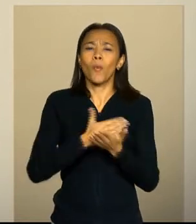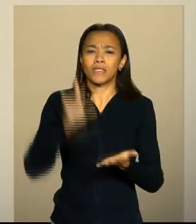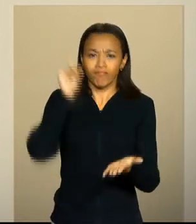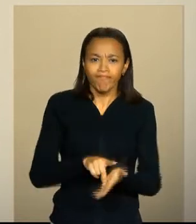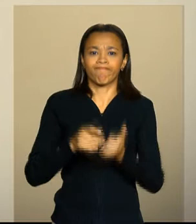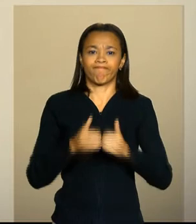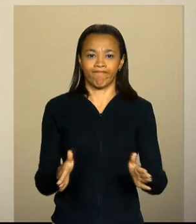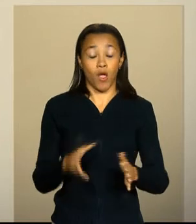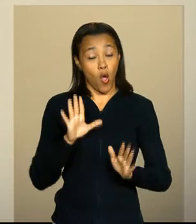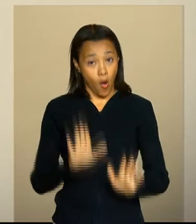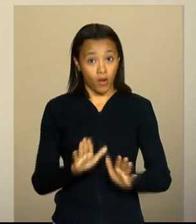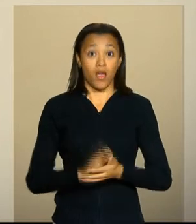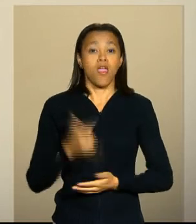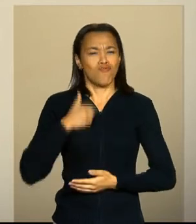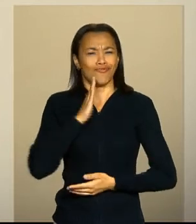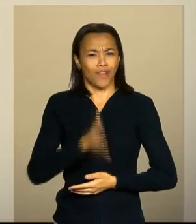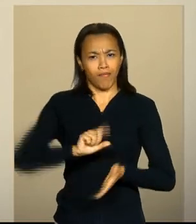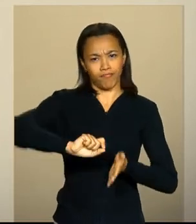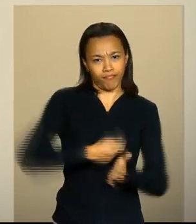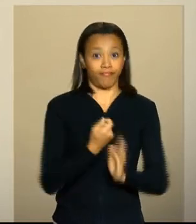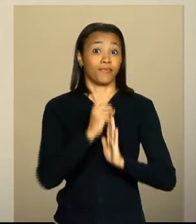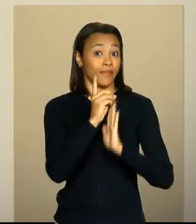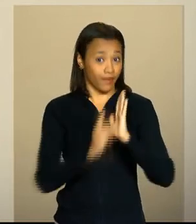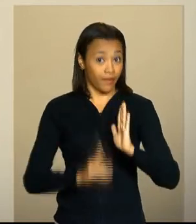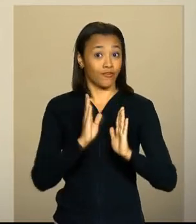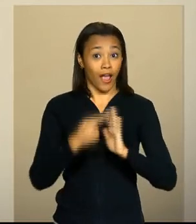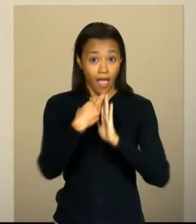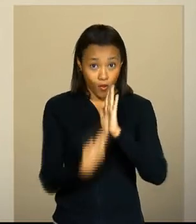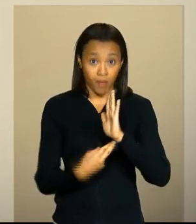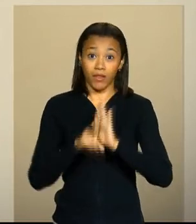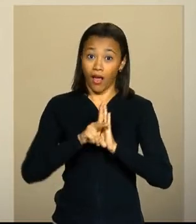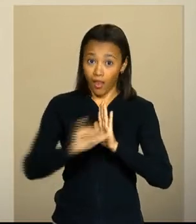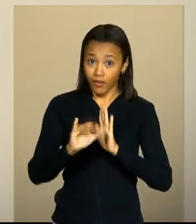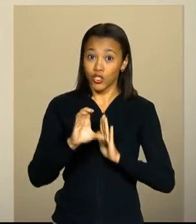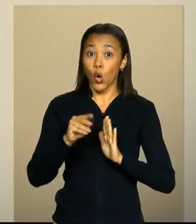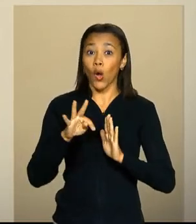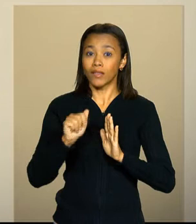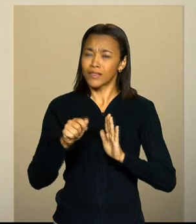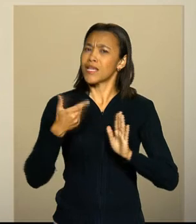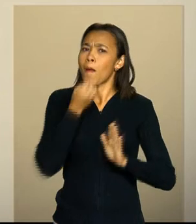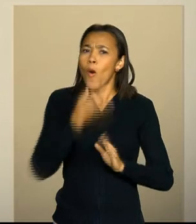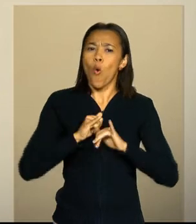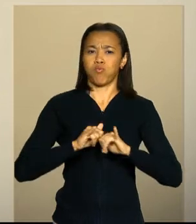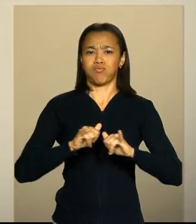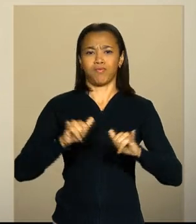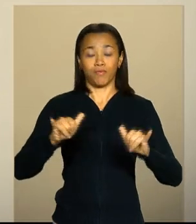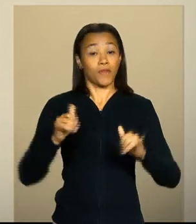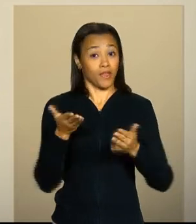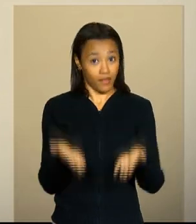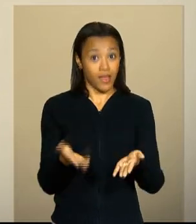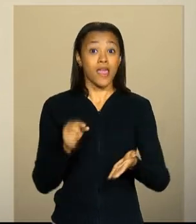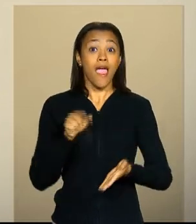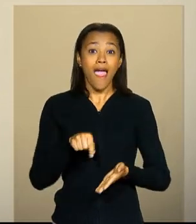entra em vigor a presidenta olha Luciano Eu já assinei o Decreto que regulamenta a lei de cotas e a boa notícia que eu quero te